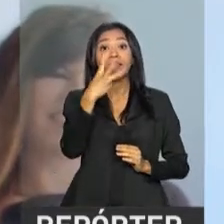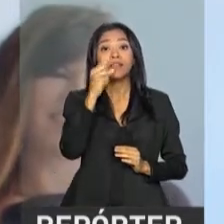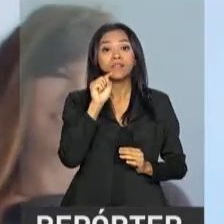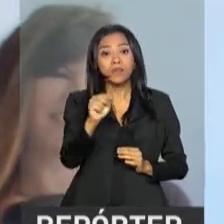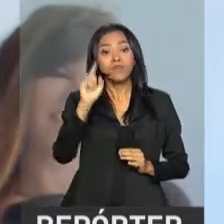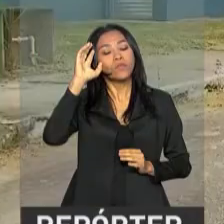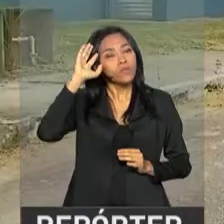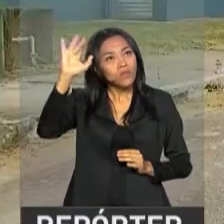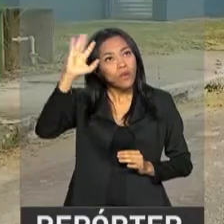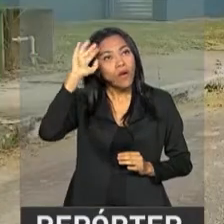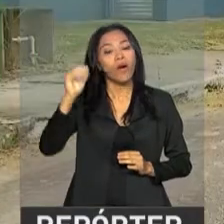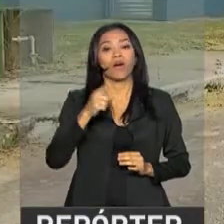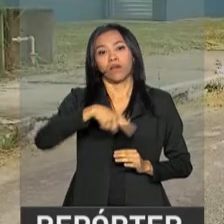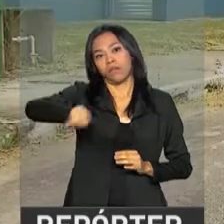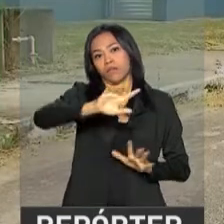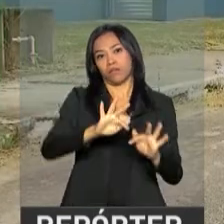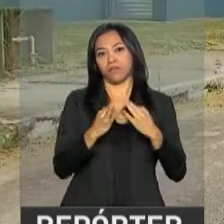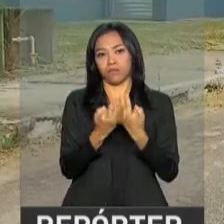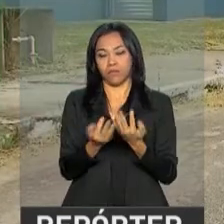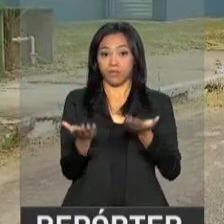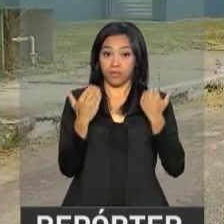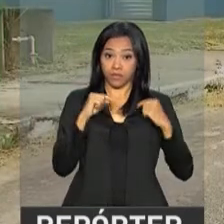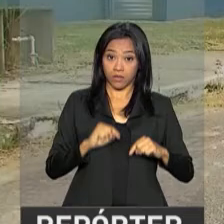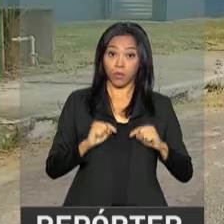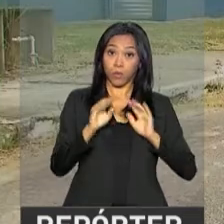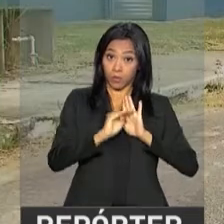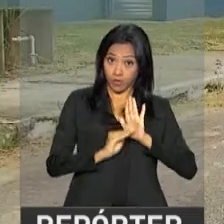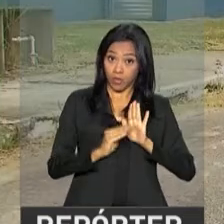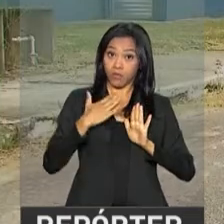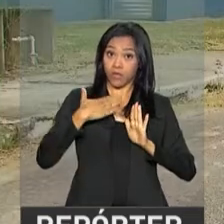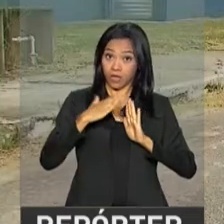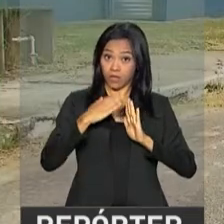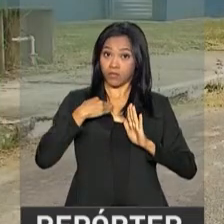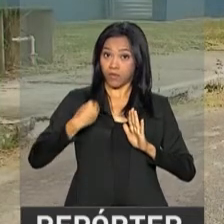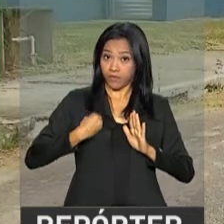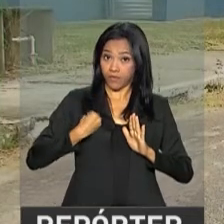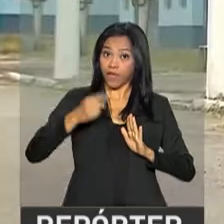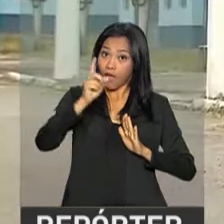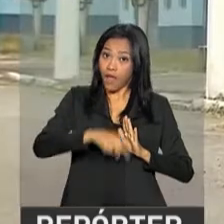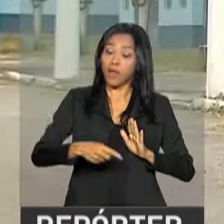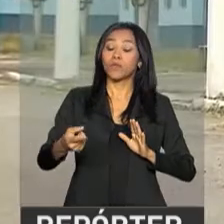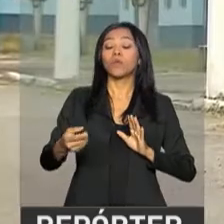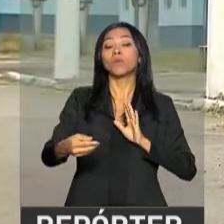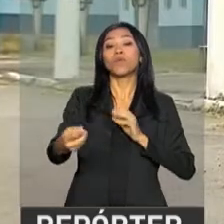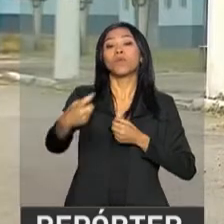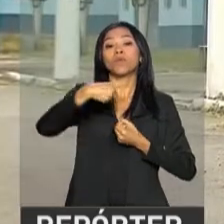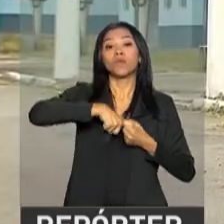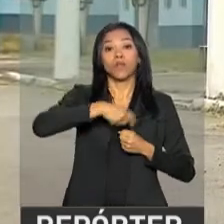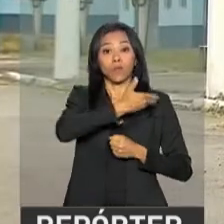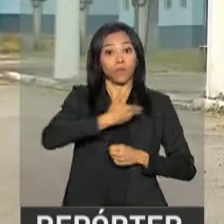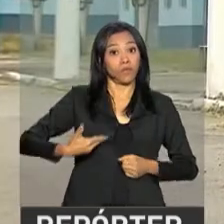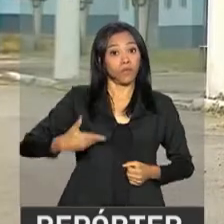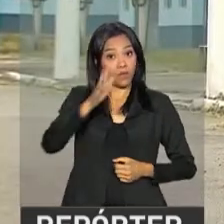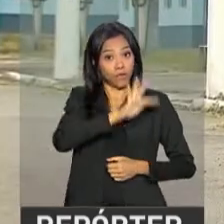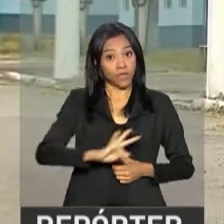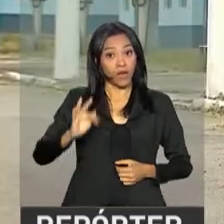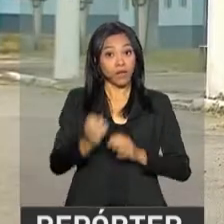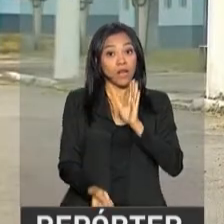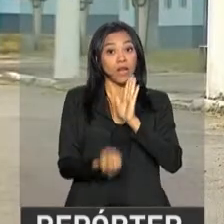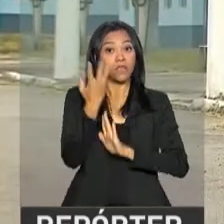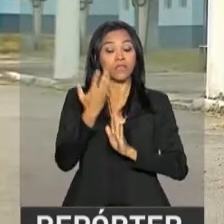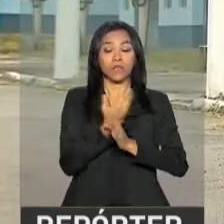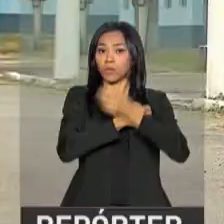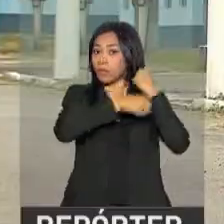para essas famílias o minha casa minha vida integra o programa agora é avançar lançado pelo governo federal no ano passado